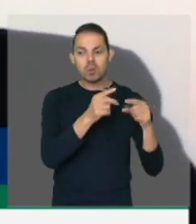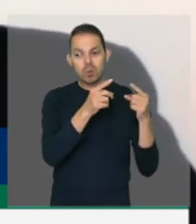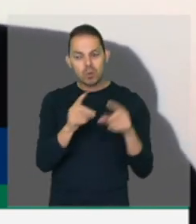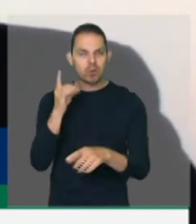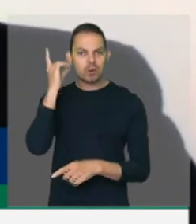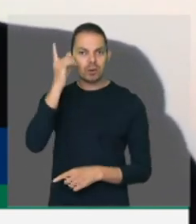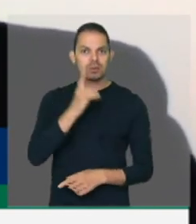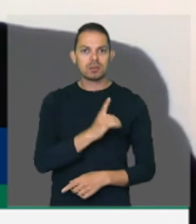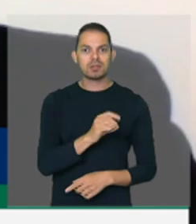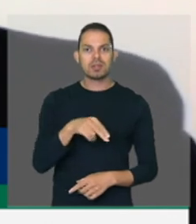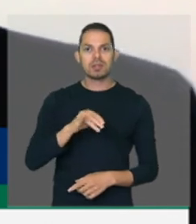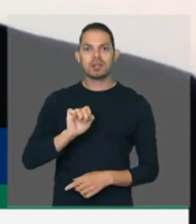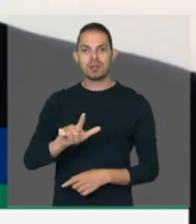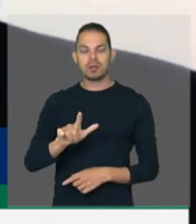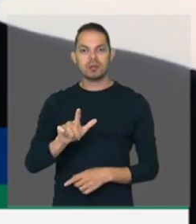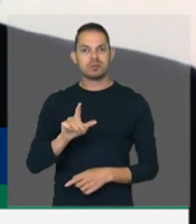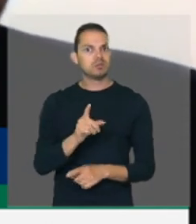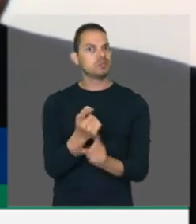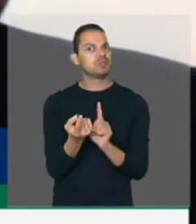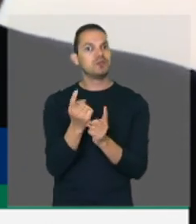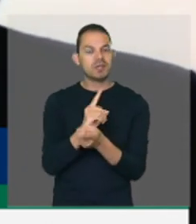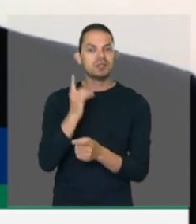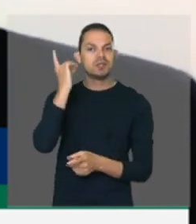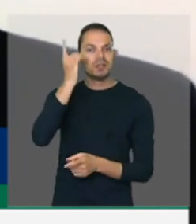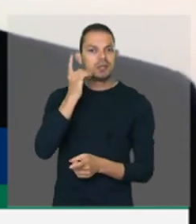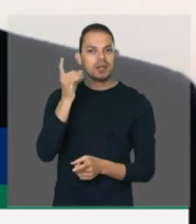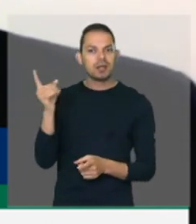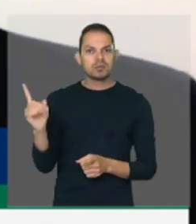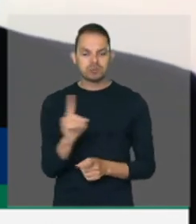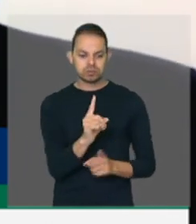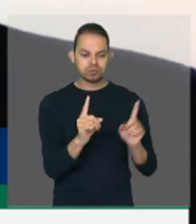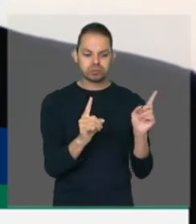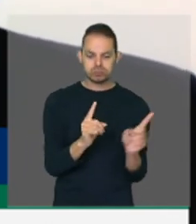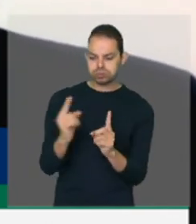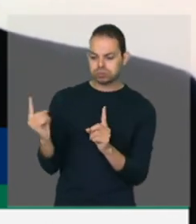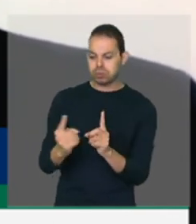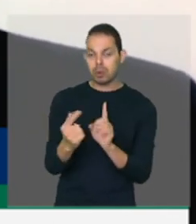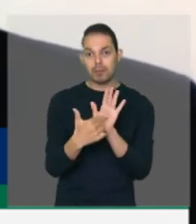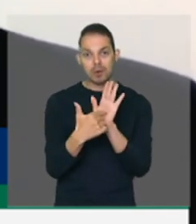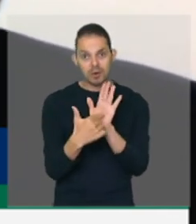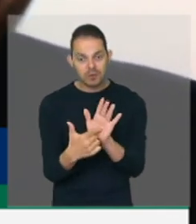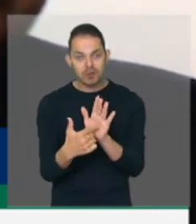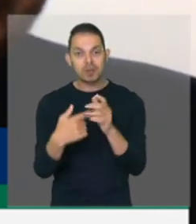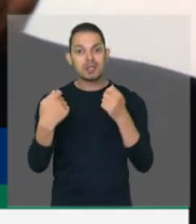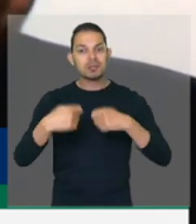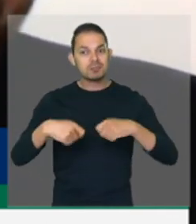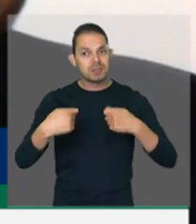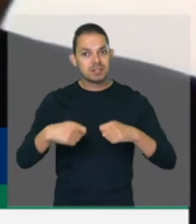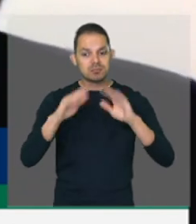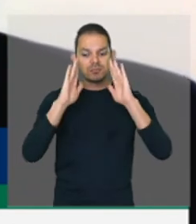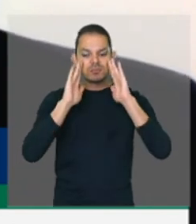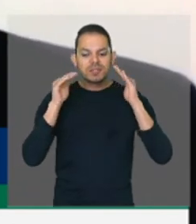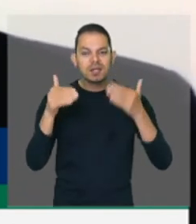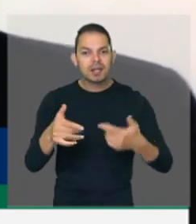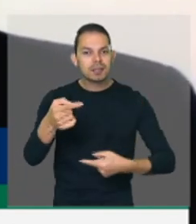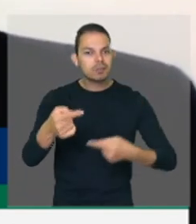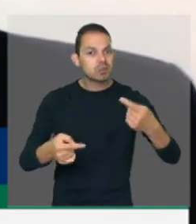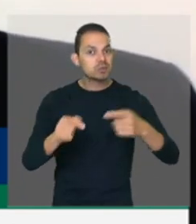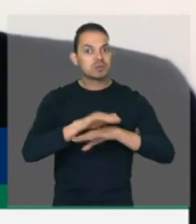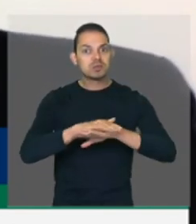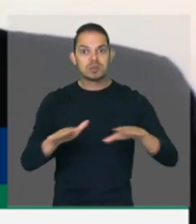contrário, as falas demonstram, mais uma vez, que é necessário que se atenham apenas a critérios políticos, uma vez